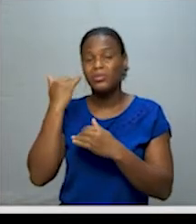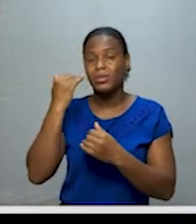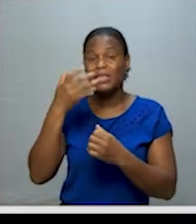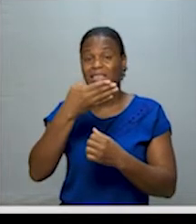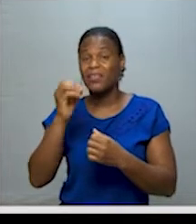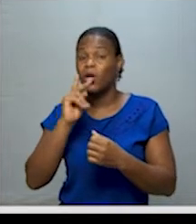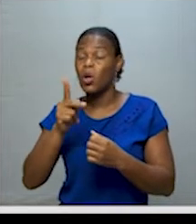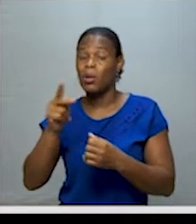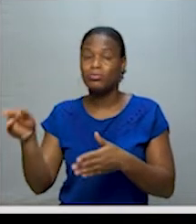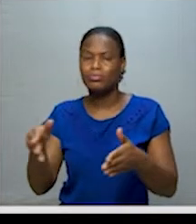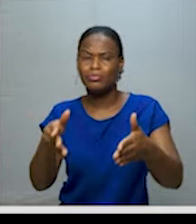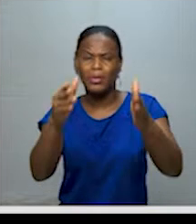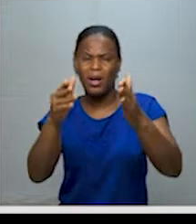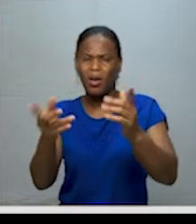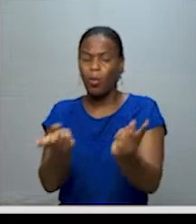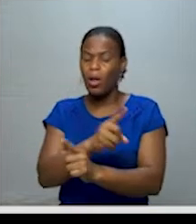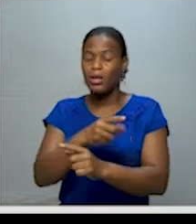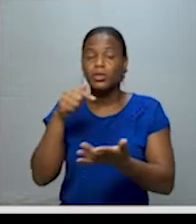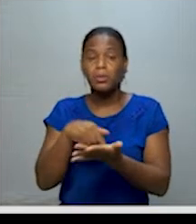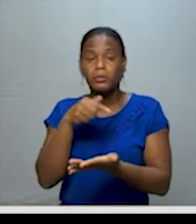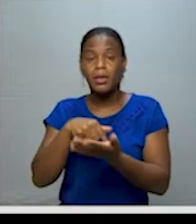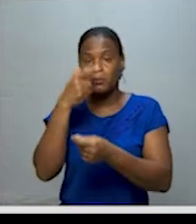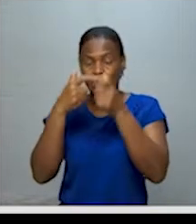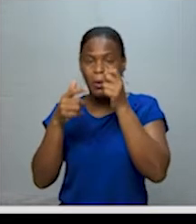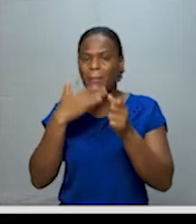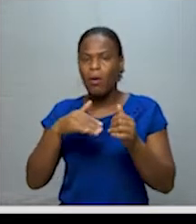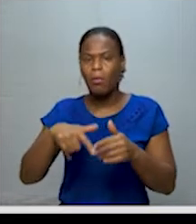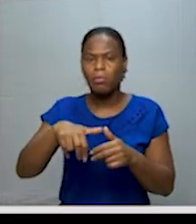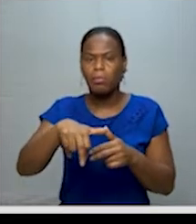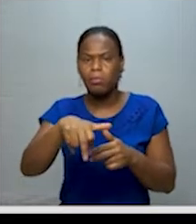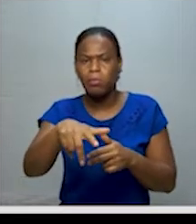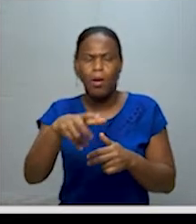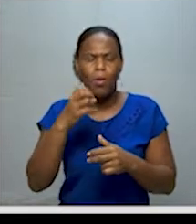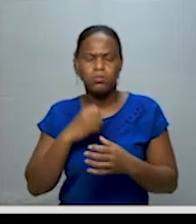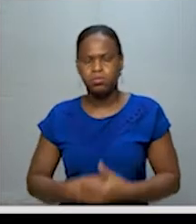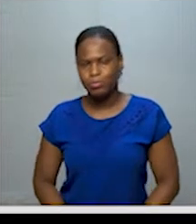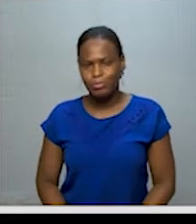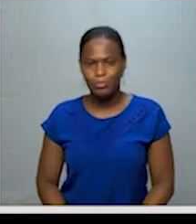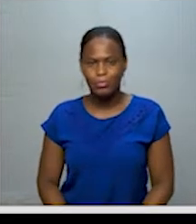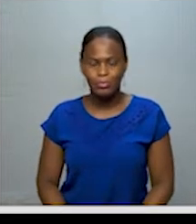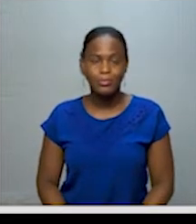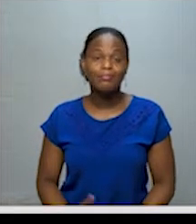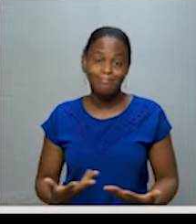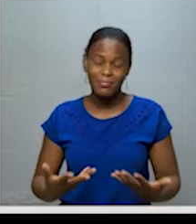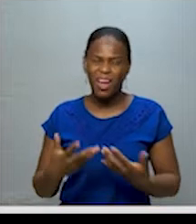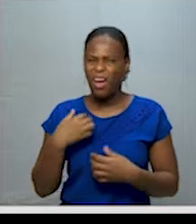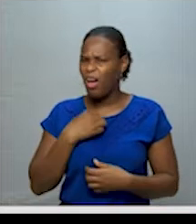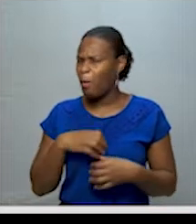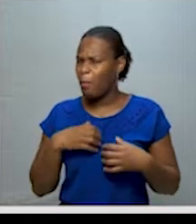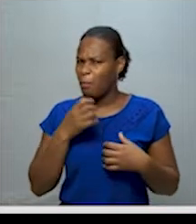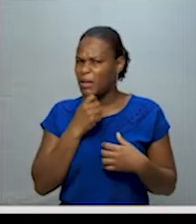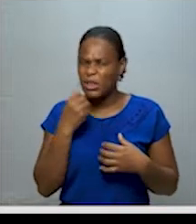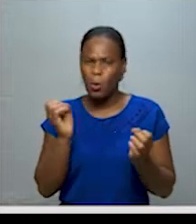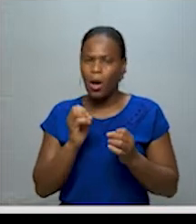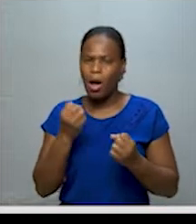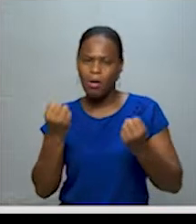autoestrada. Contrariados, esperamos por aquela pessoa que atravessa a passadeira e enchemos as bochechas de ar e sopramos. Impacientes,